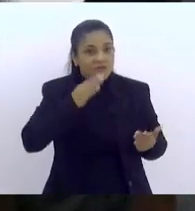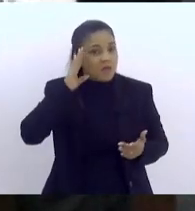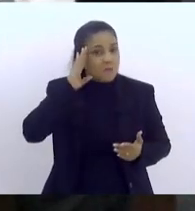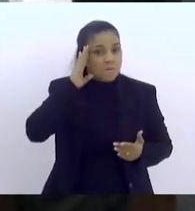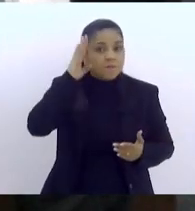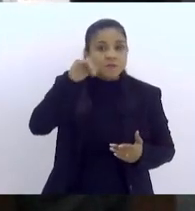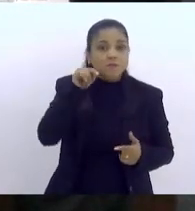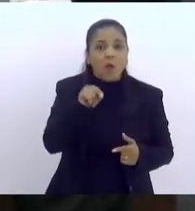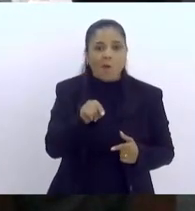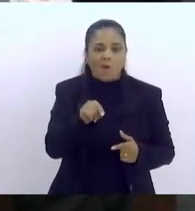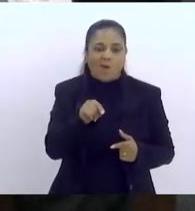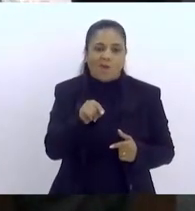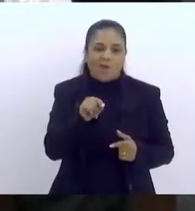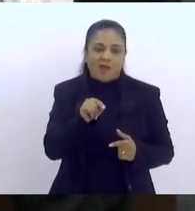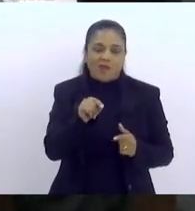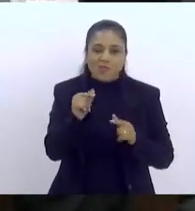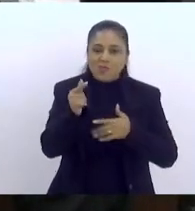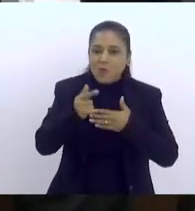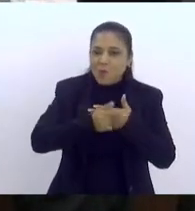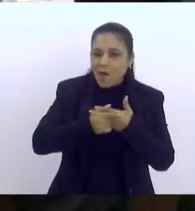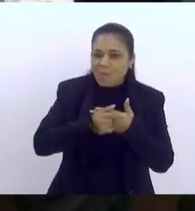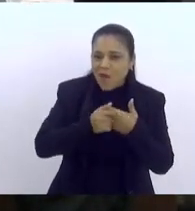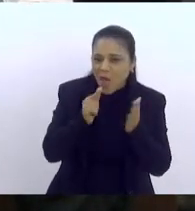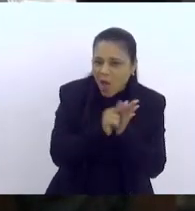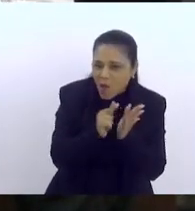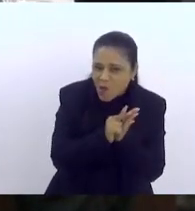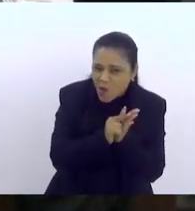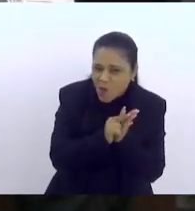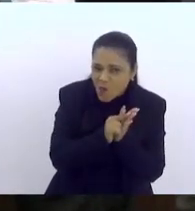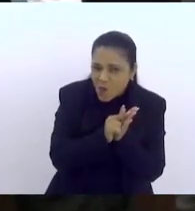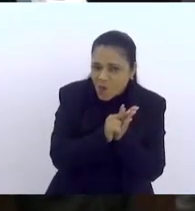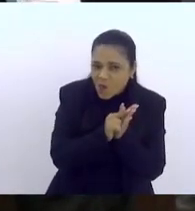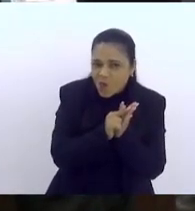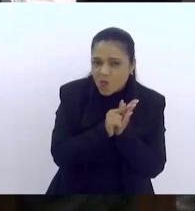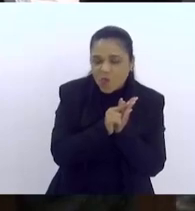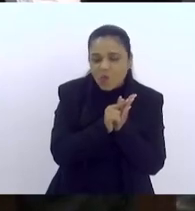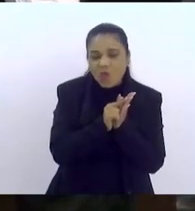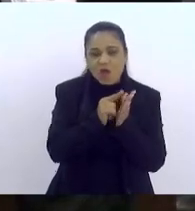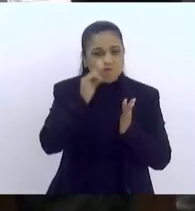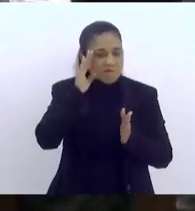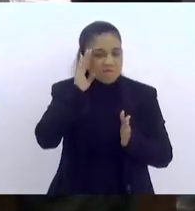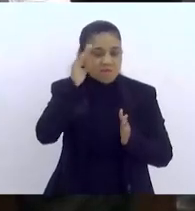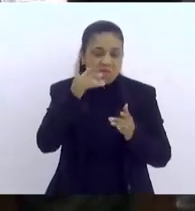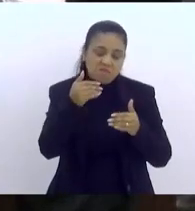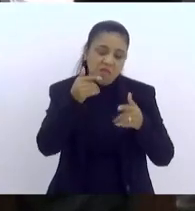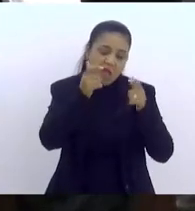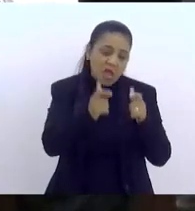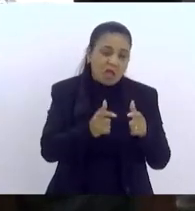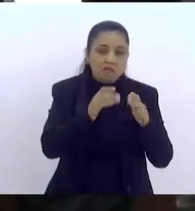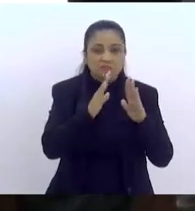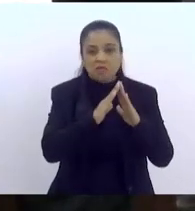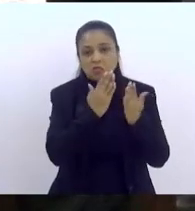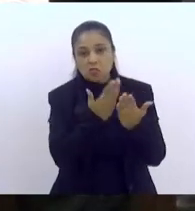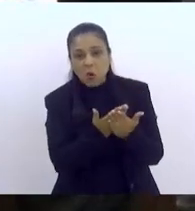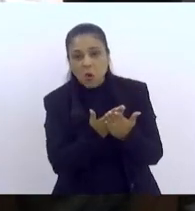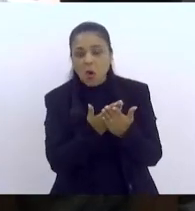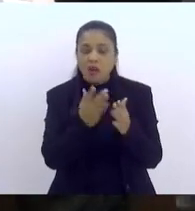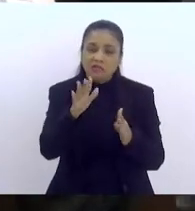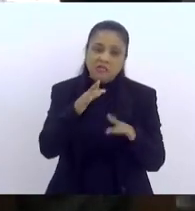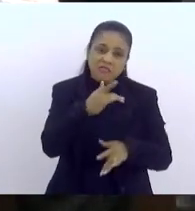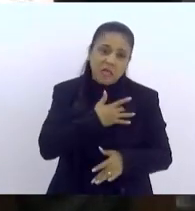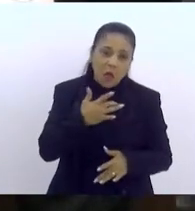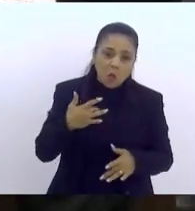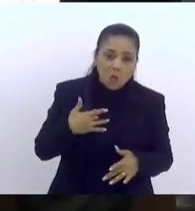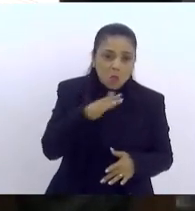absoluta só na fala e no papel. Não tem sido prioridade em canto nenhum. Não é prioridade na escola, não é prioridade na saúde,